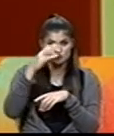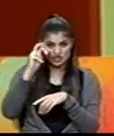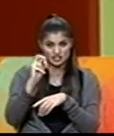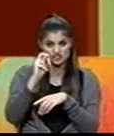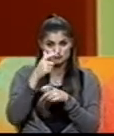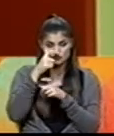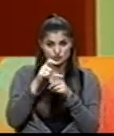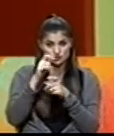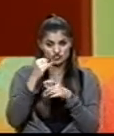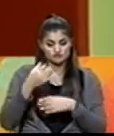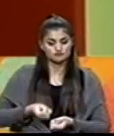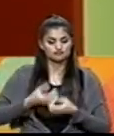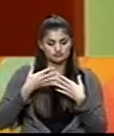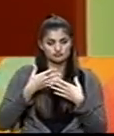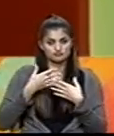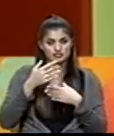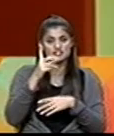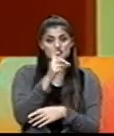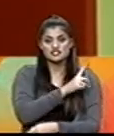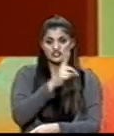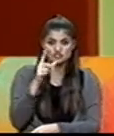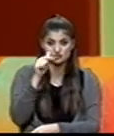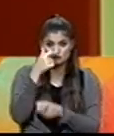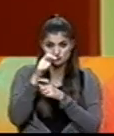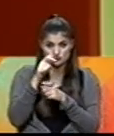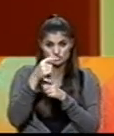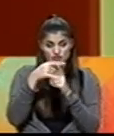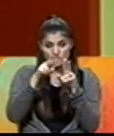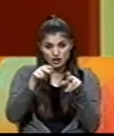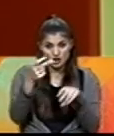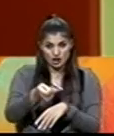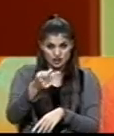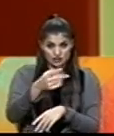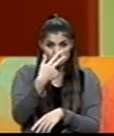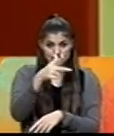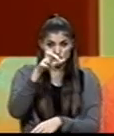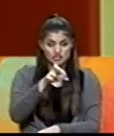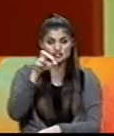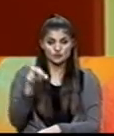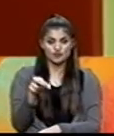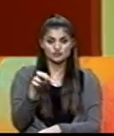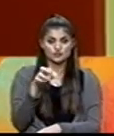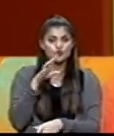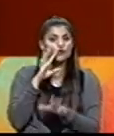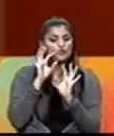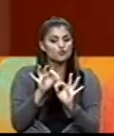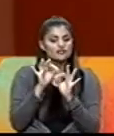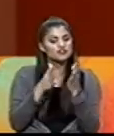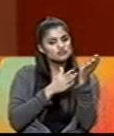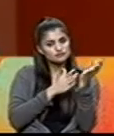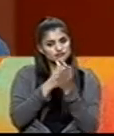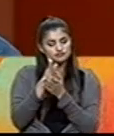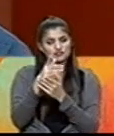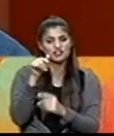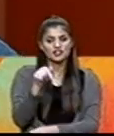7.743. Estão 600 destes doentes internados e 188 em cuidados intensivos. Estas